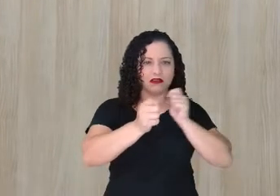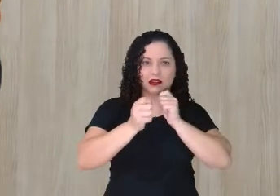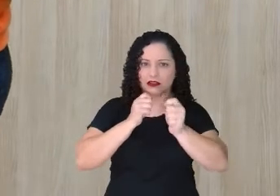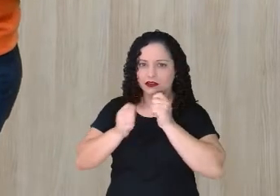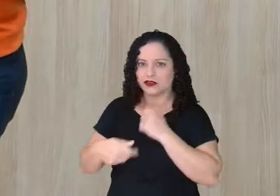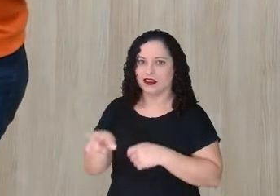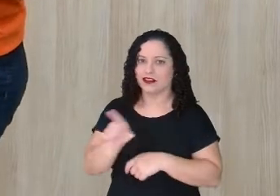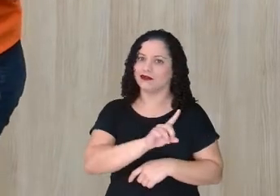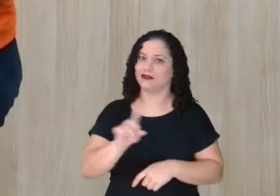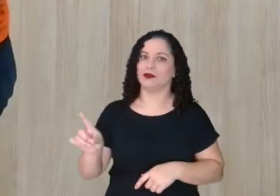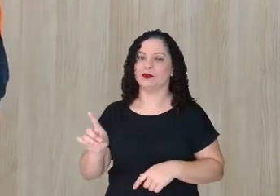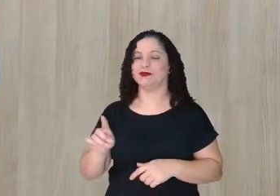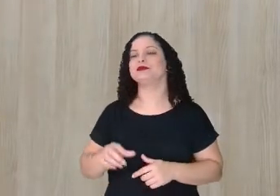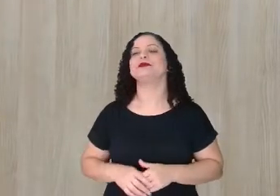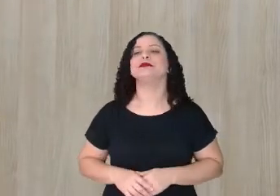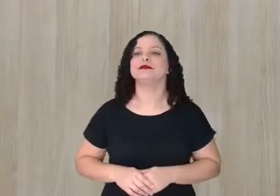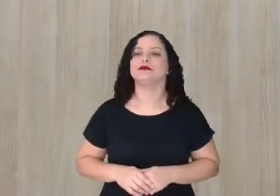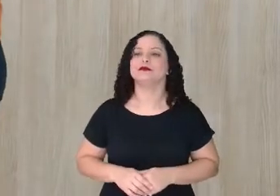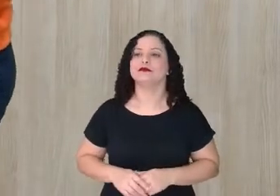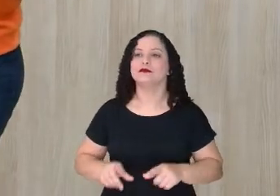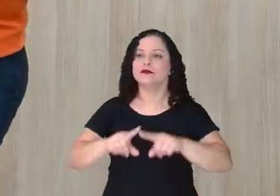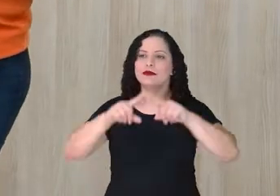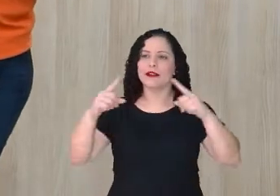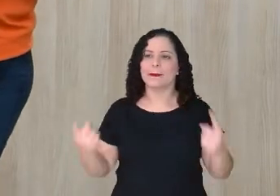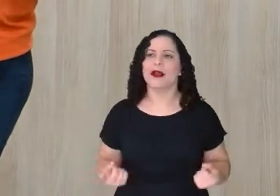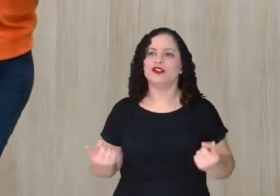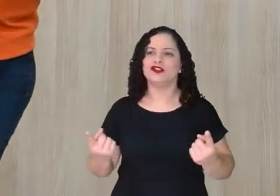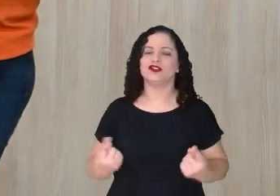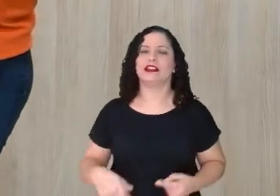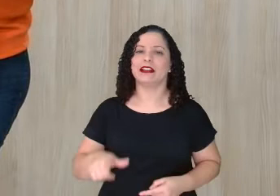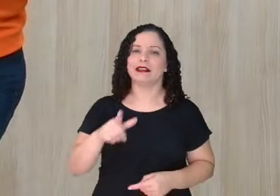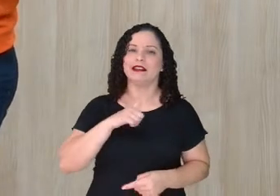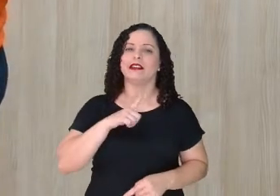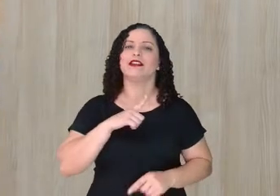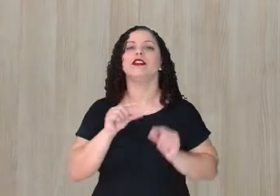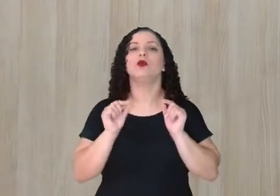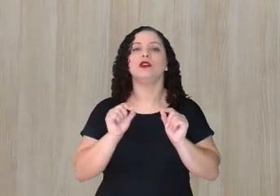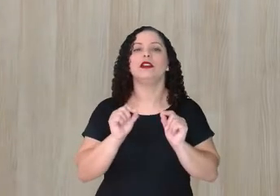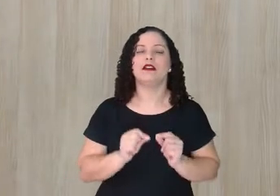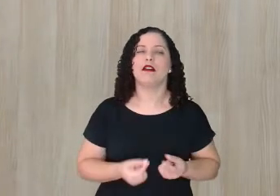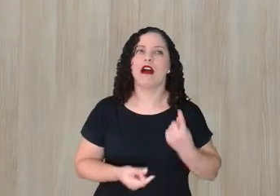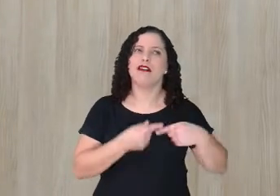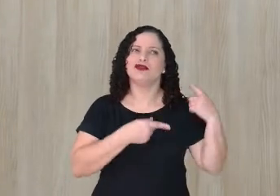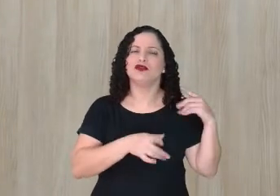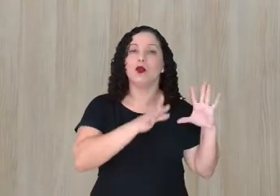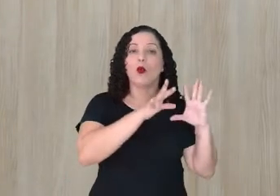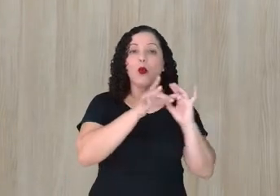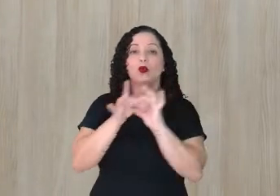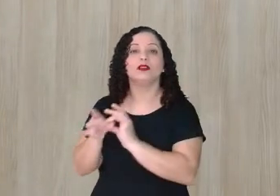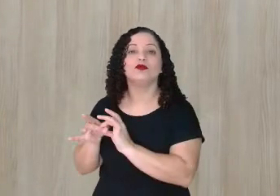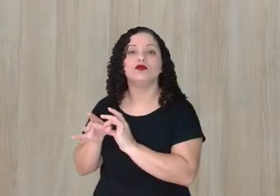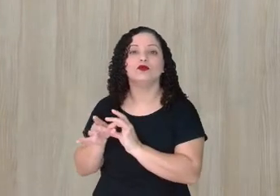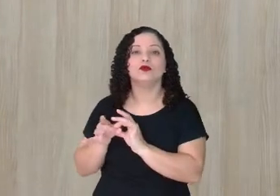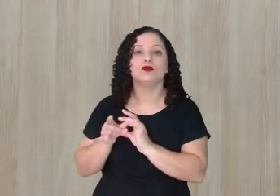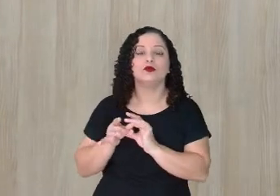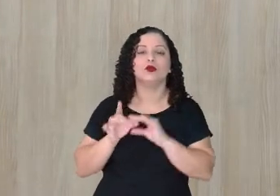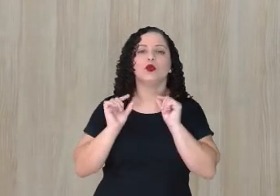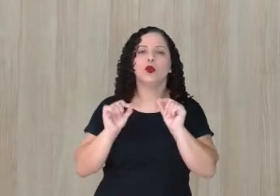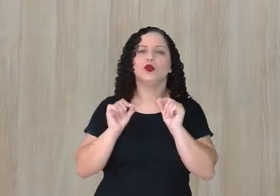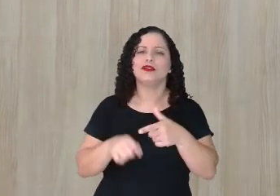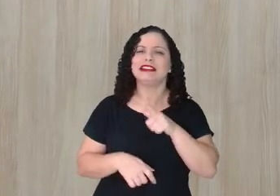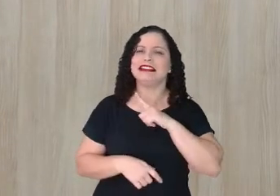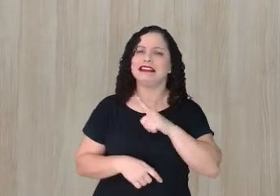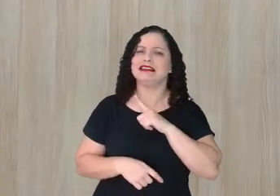Mas, será que estava existindo alguma coisa? A gente tem que pensar no contexto real. Será que estava